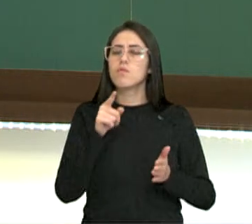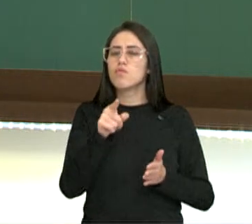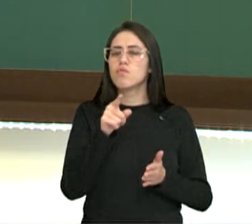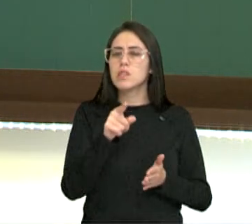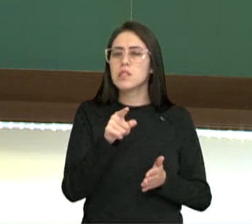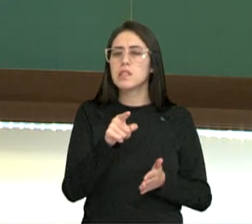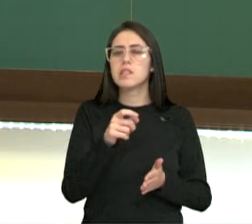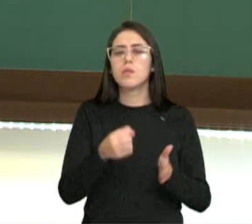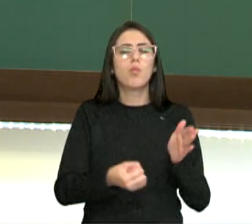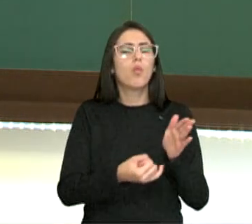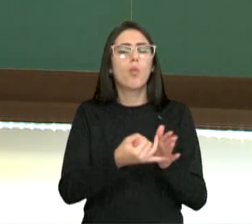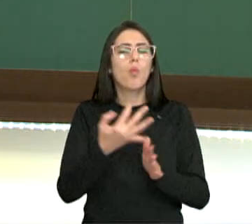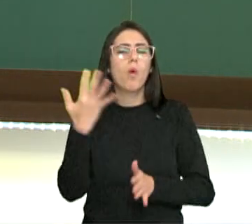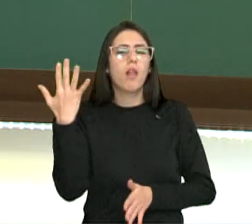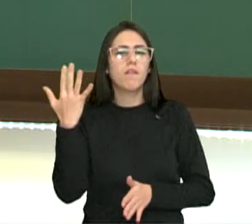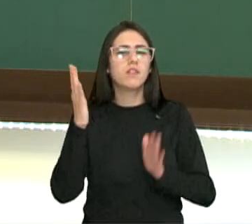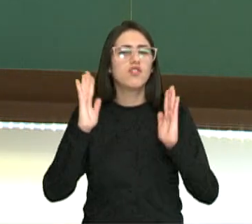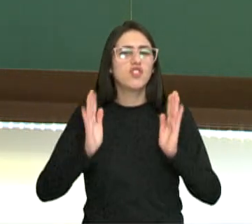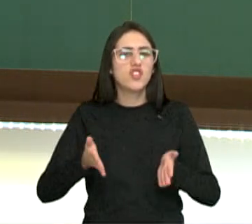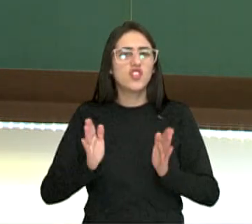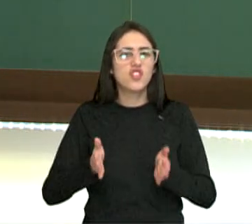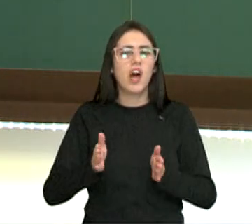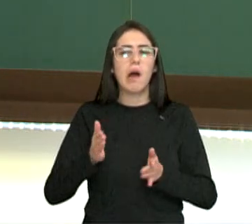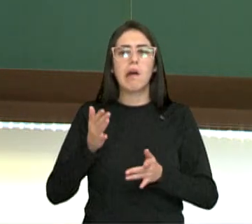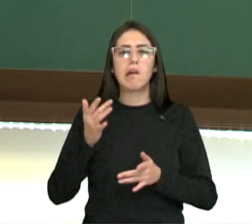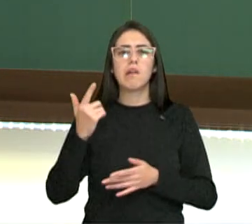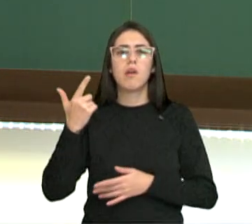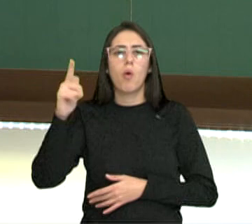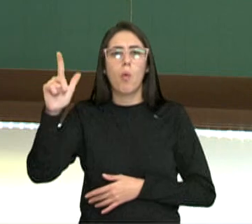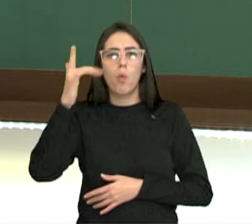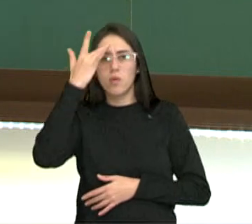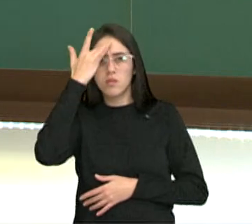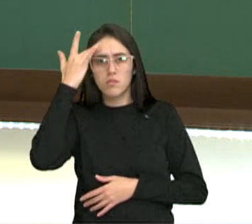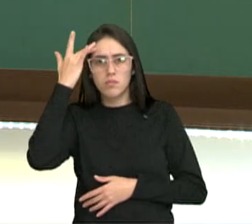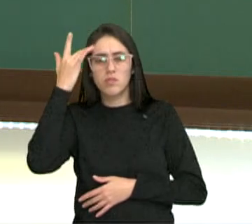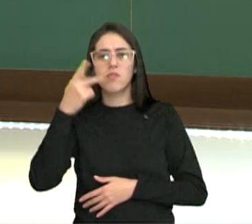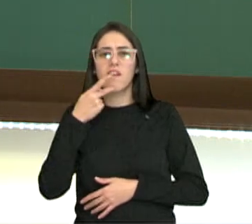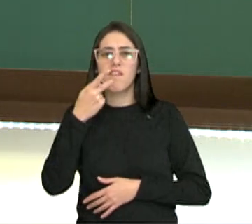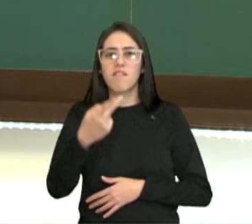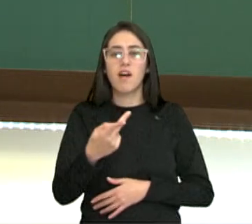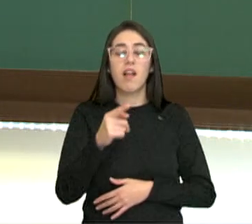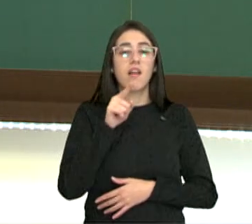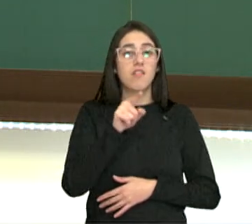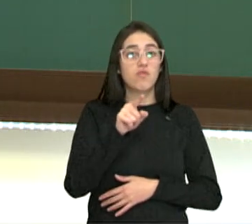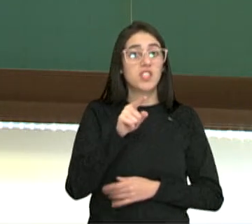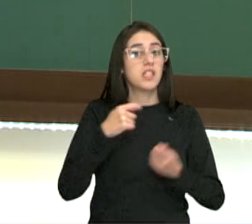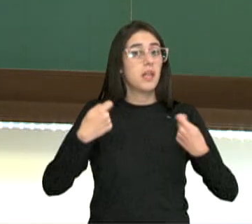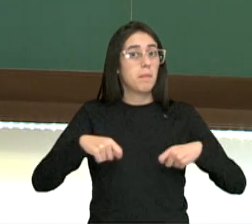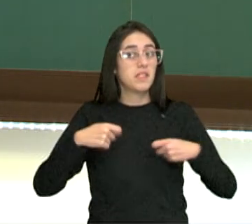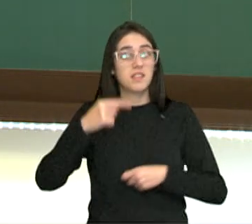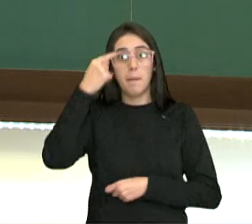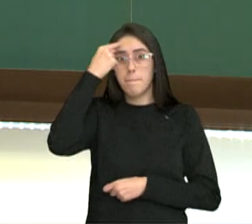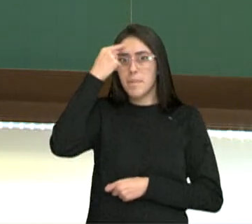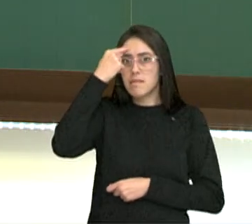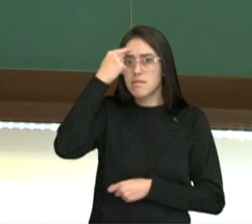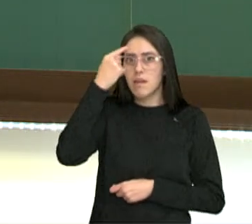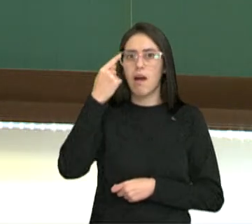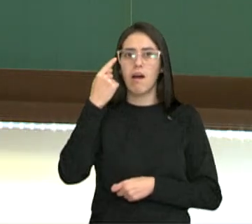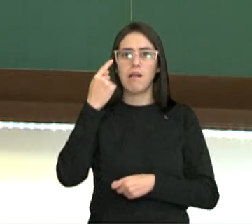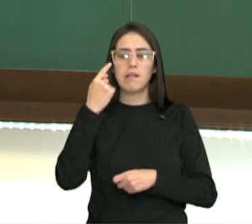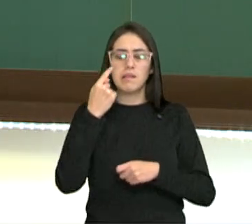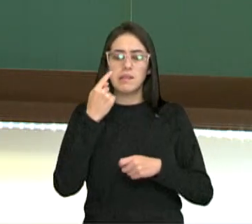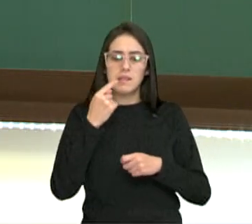já foi aconselhado a pesar os fatos antes de tomar uma decisão? Já